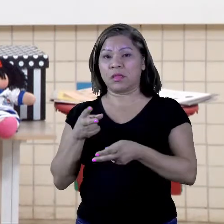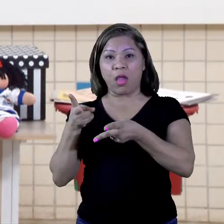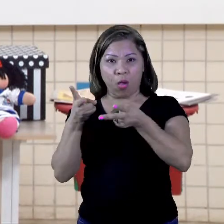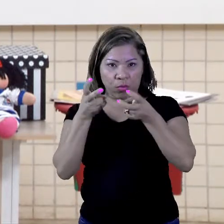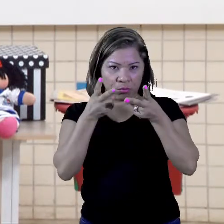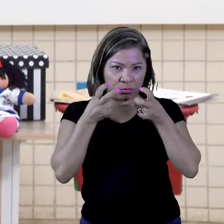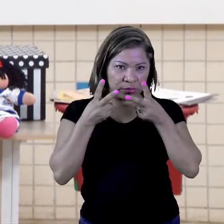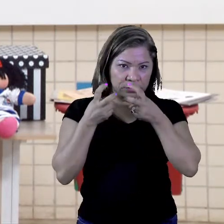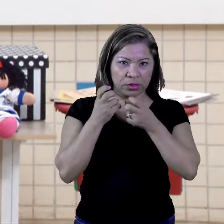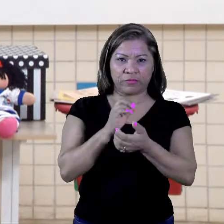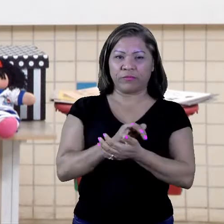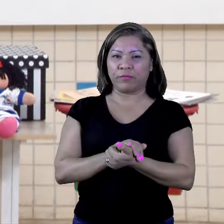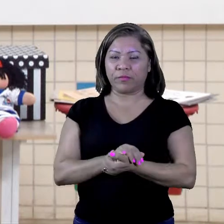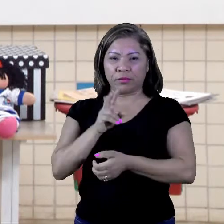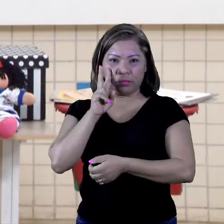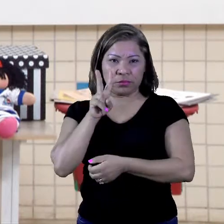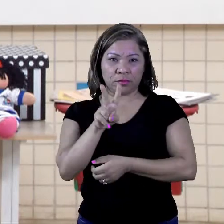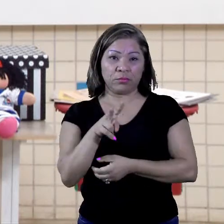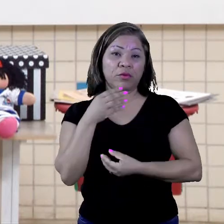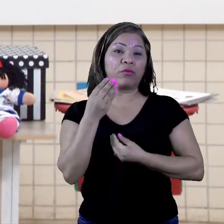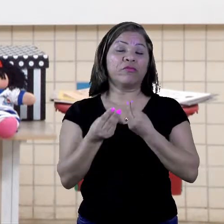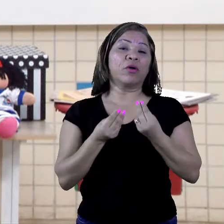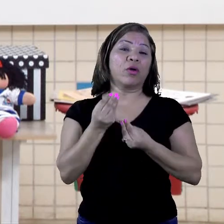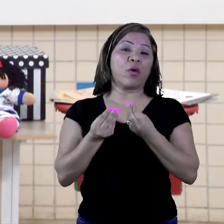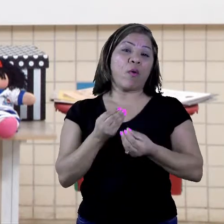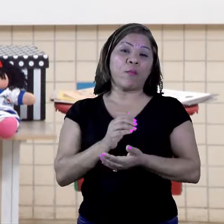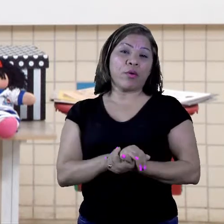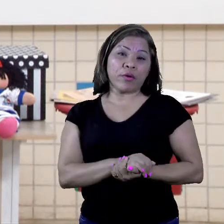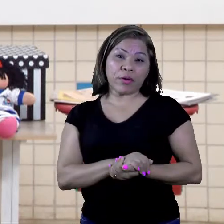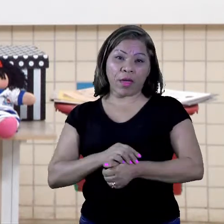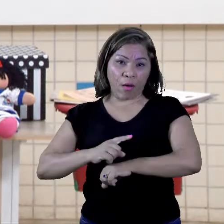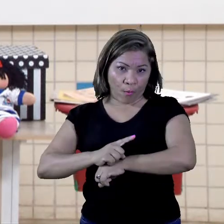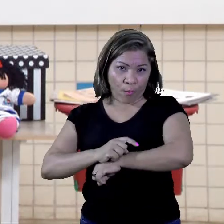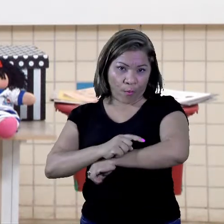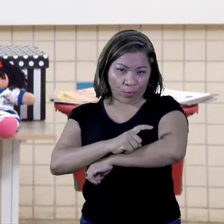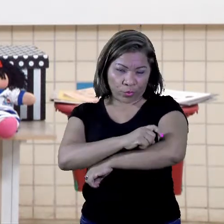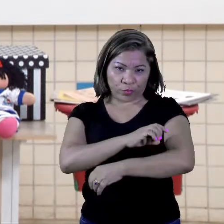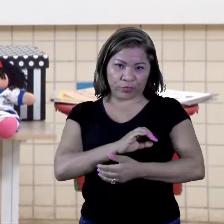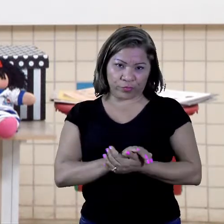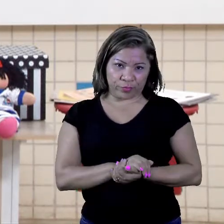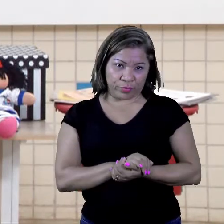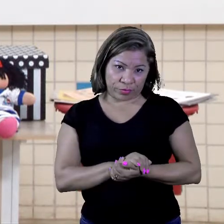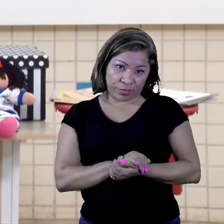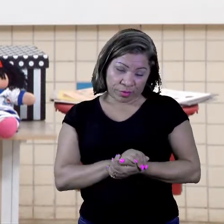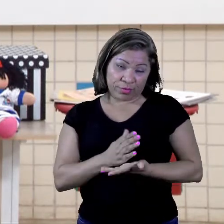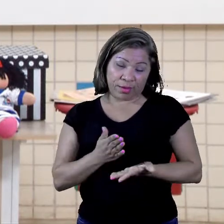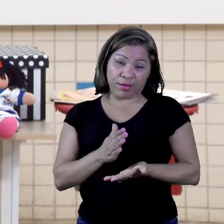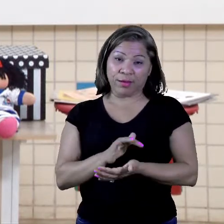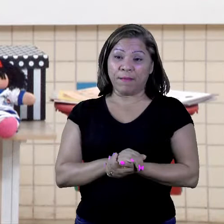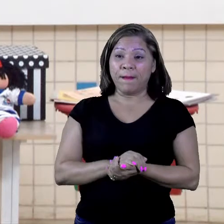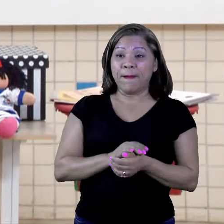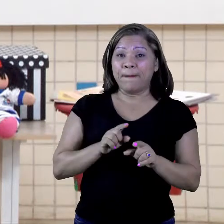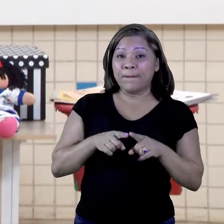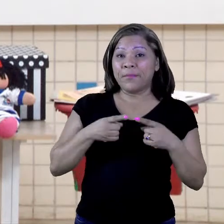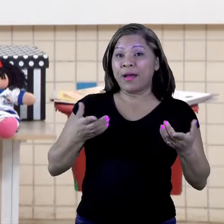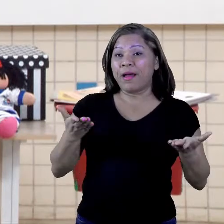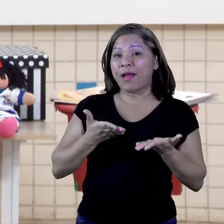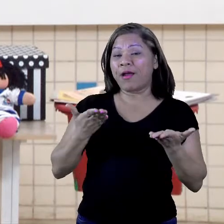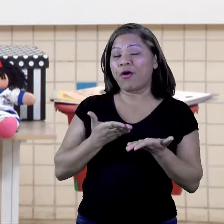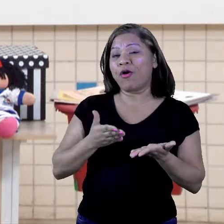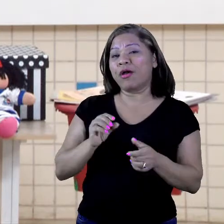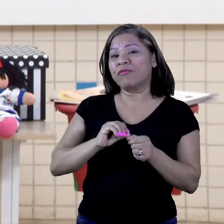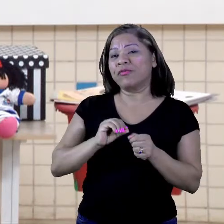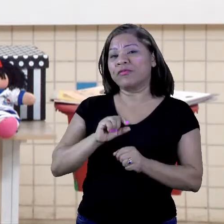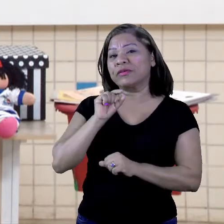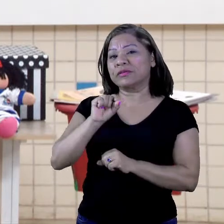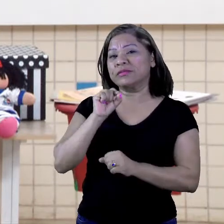observaram a imagem, deu para ver como que era o Rodolfo. Então, coloca que ele é um caracol. Mas agora nós vamos fazer o quê? Vamos